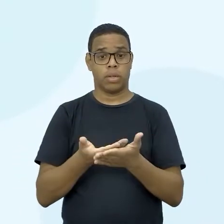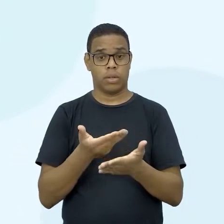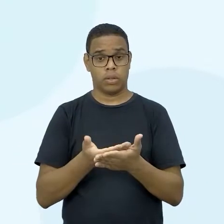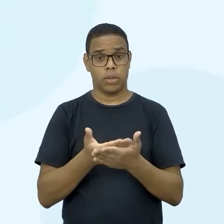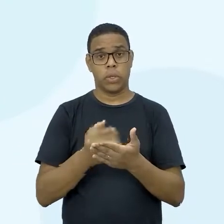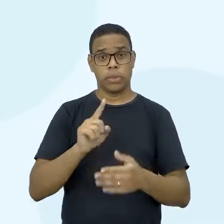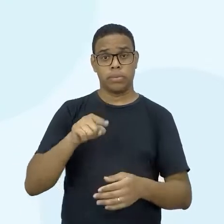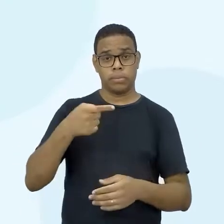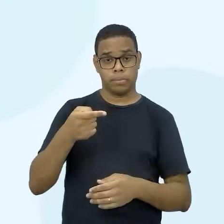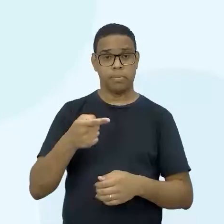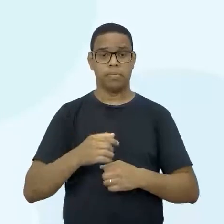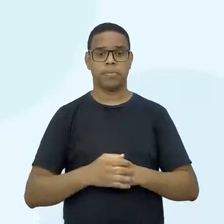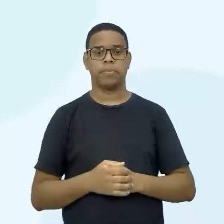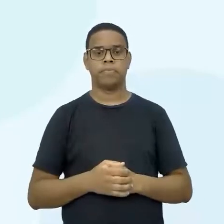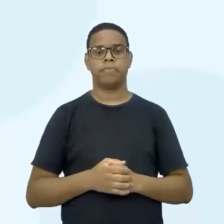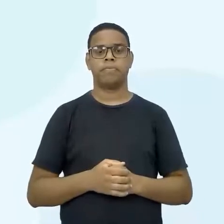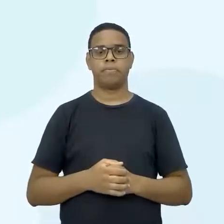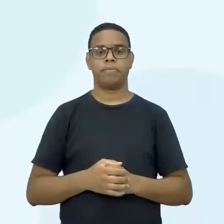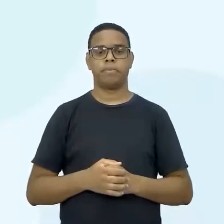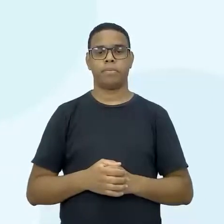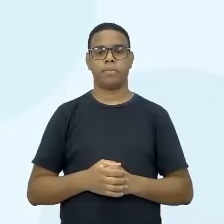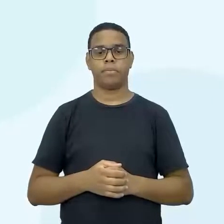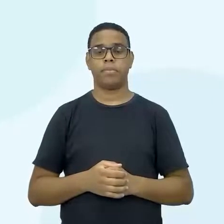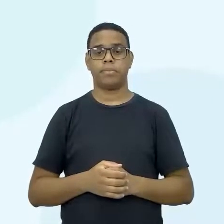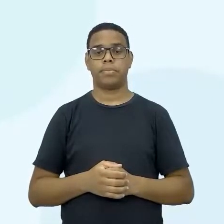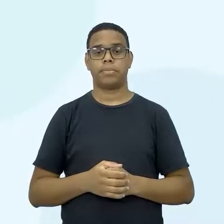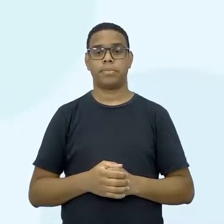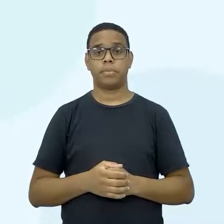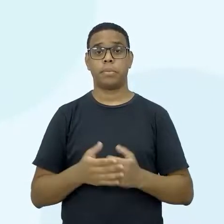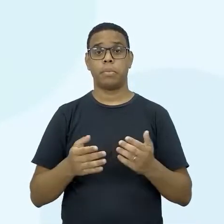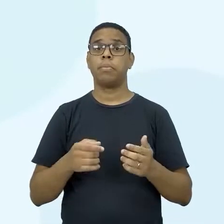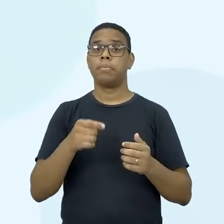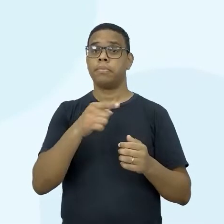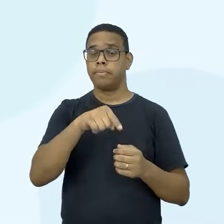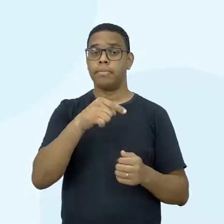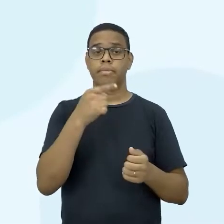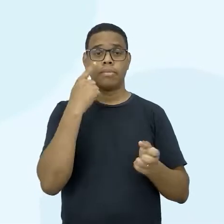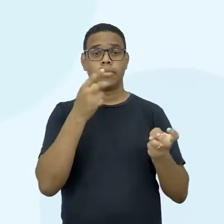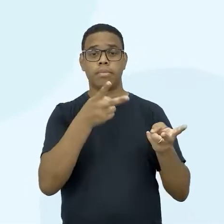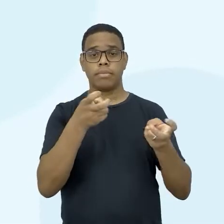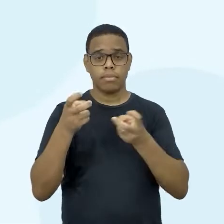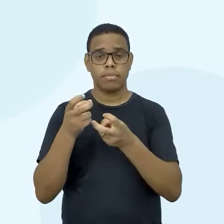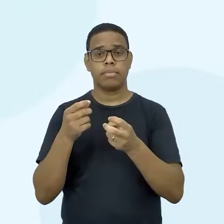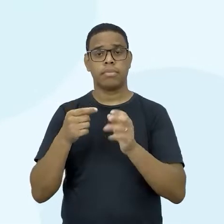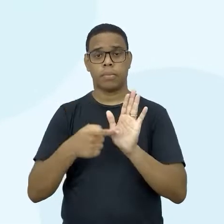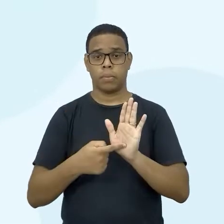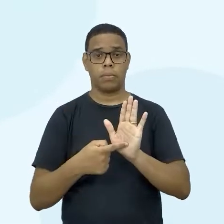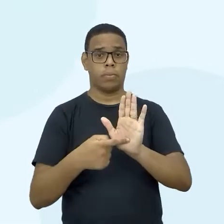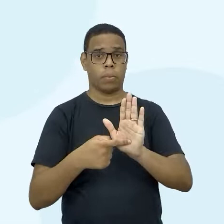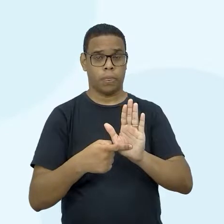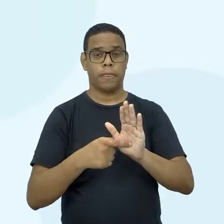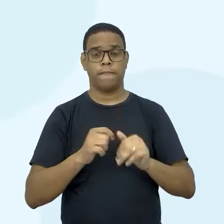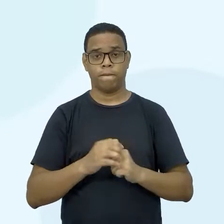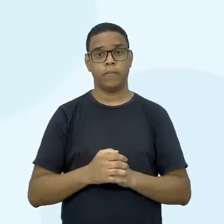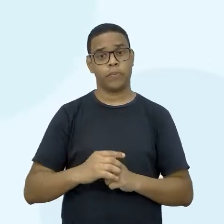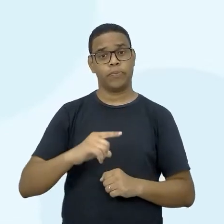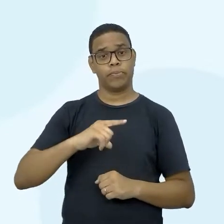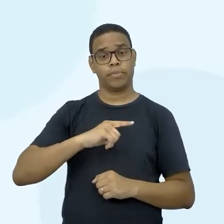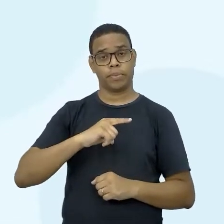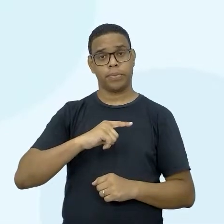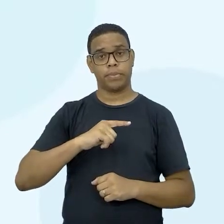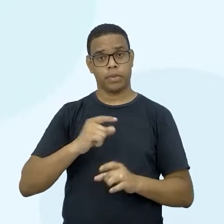o slide novamente, apenas identificando, né, mostrando, aliás, que